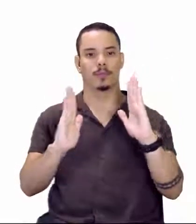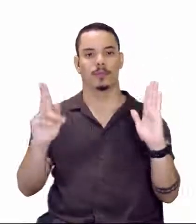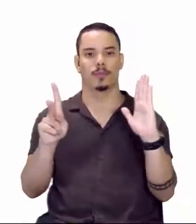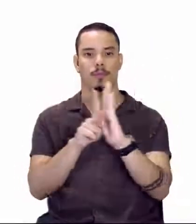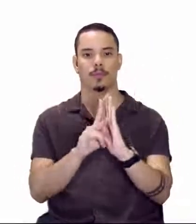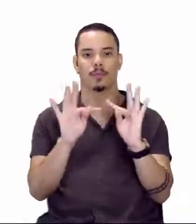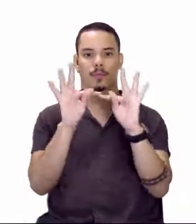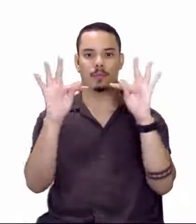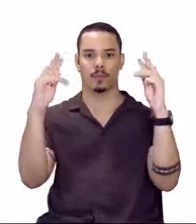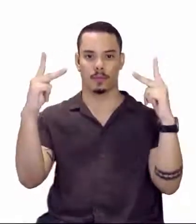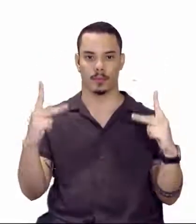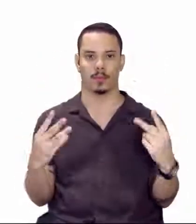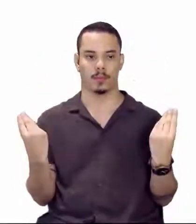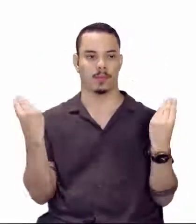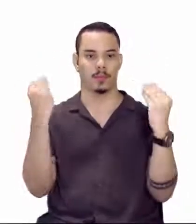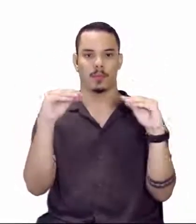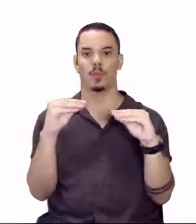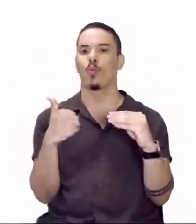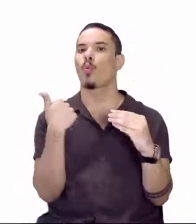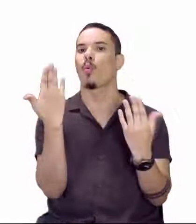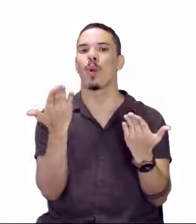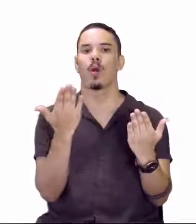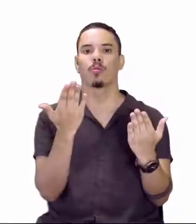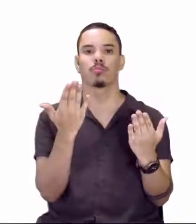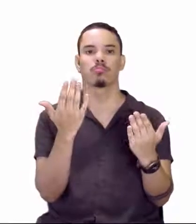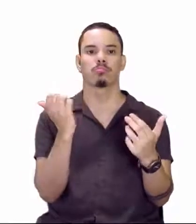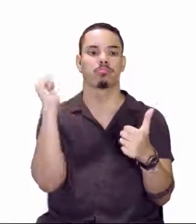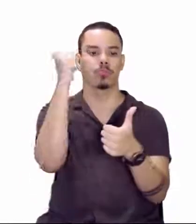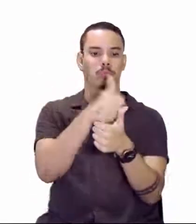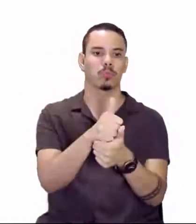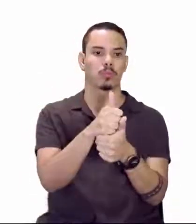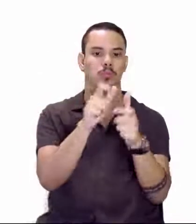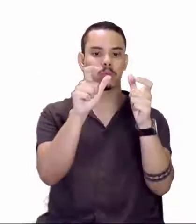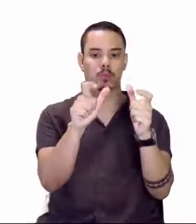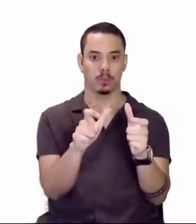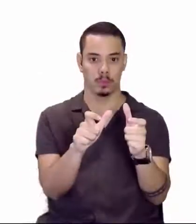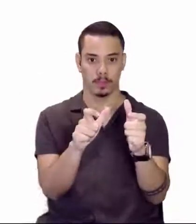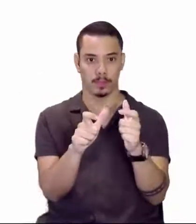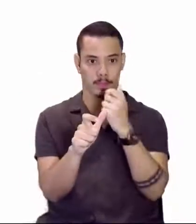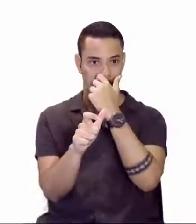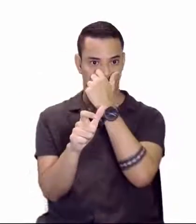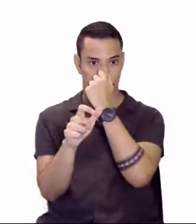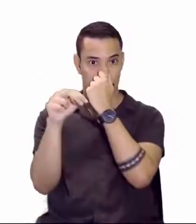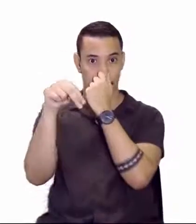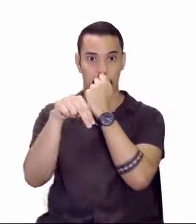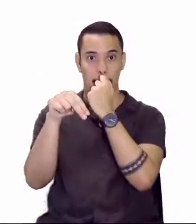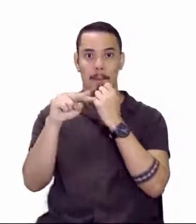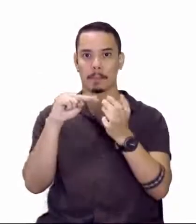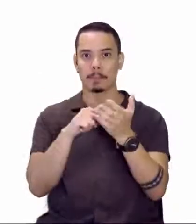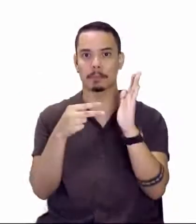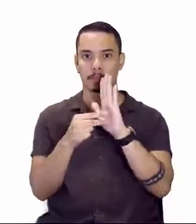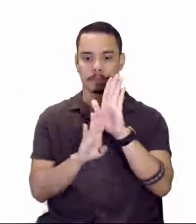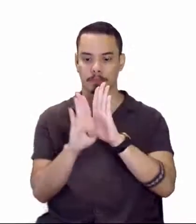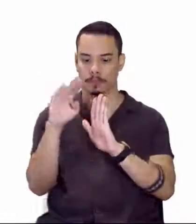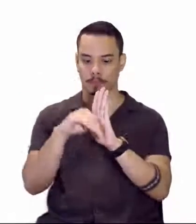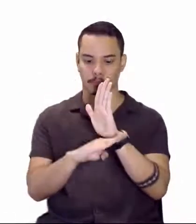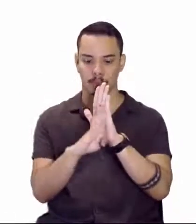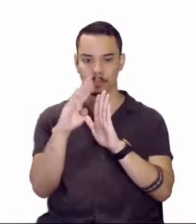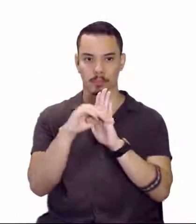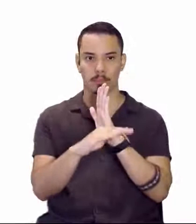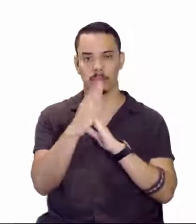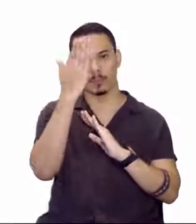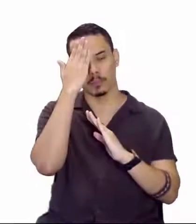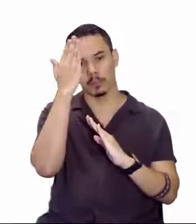da tabela ocupado por esse elemento químico. O que é N? N não é o nível? N não indica